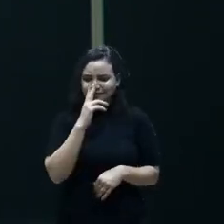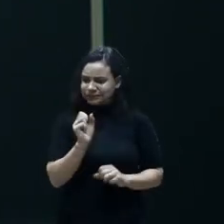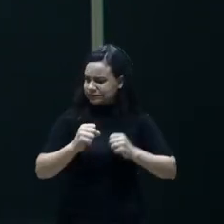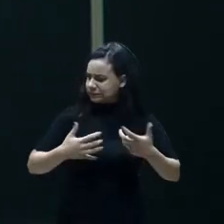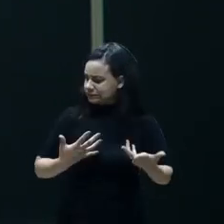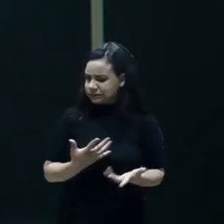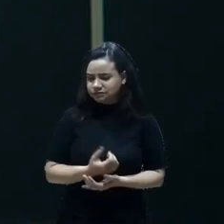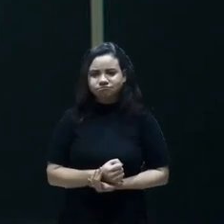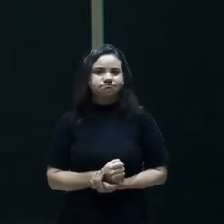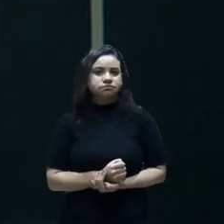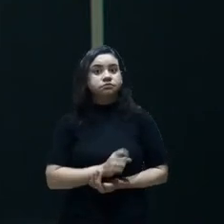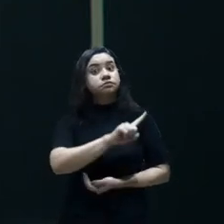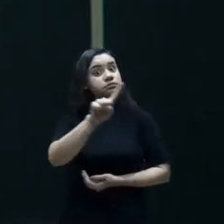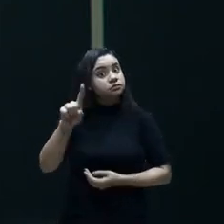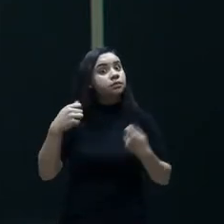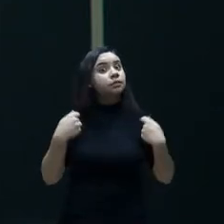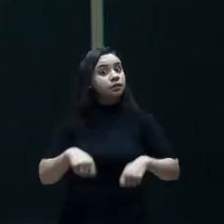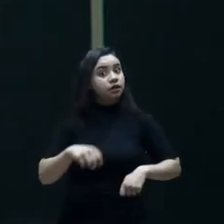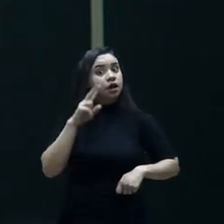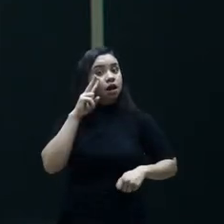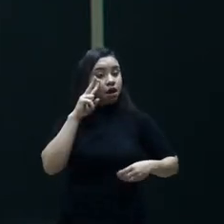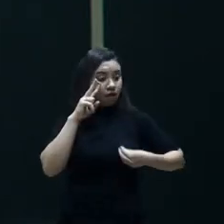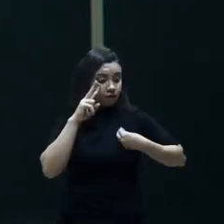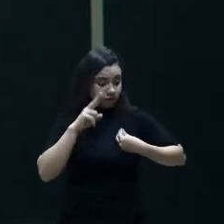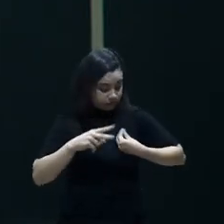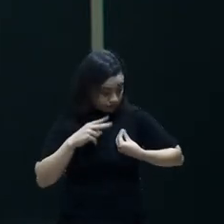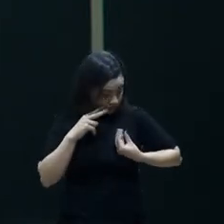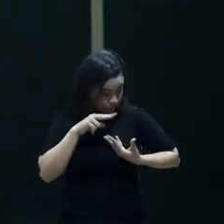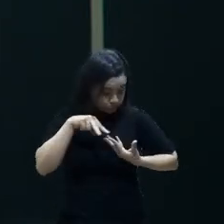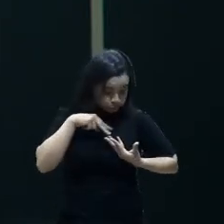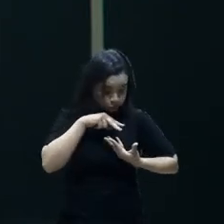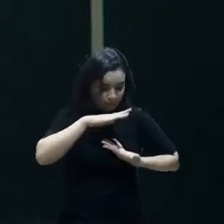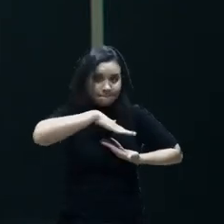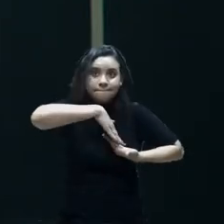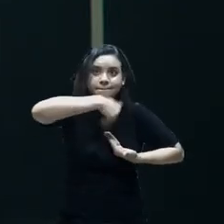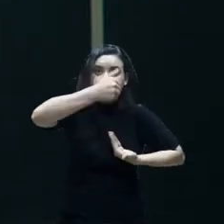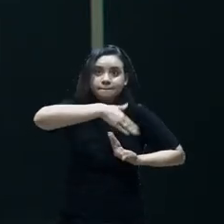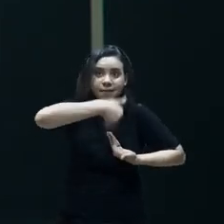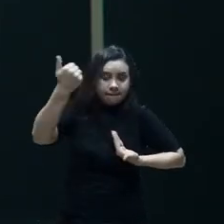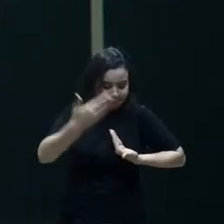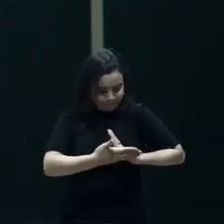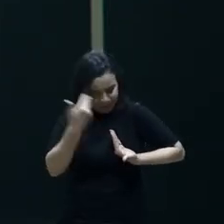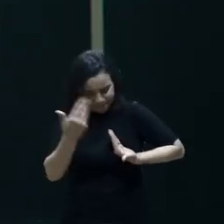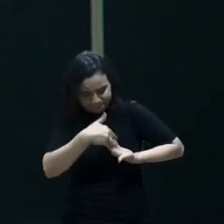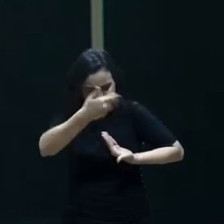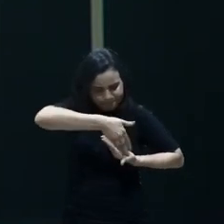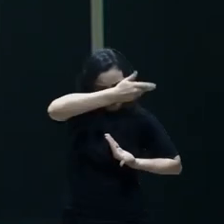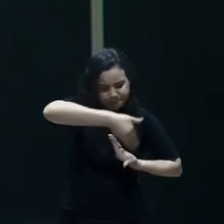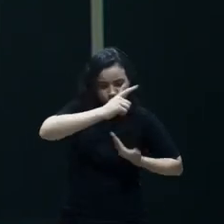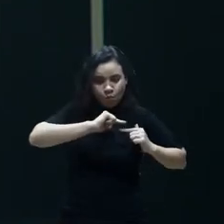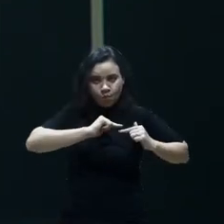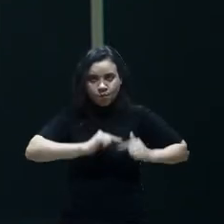Vai tirando. Tira um pouquinho hoje. Tira mais um pouquinho amanhã. Tira mais um pouquinho